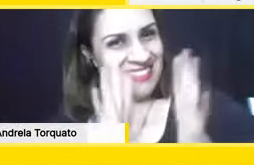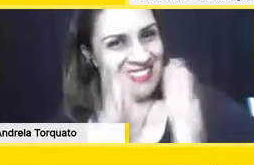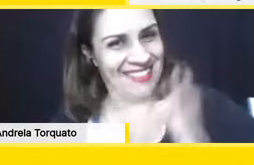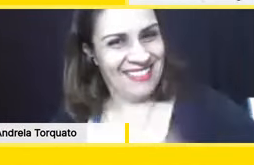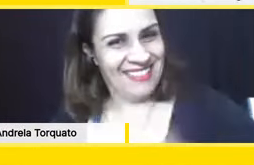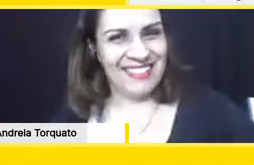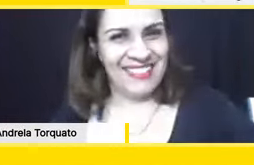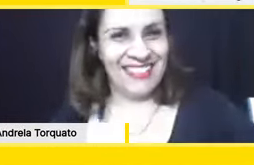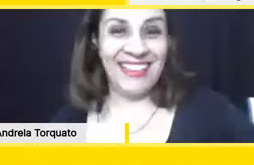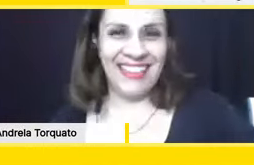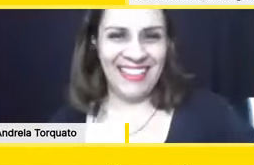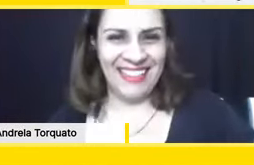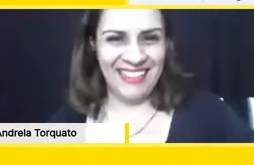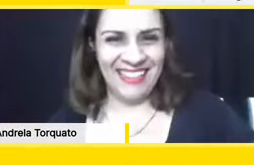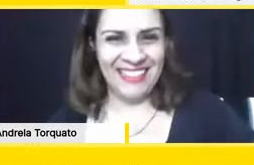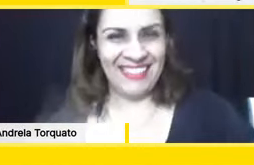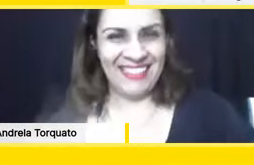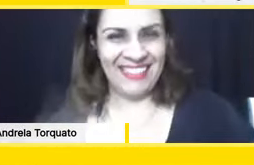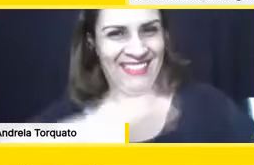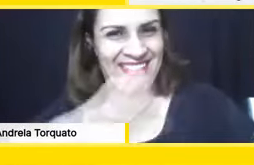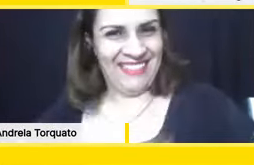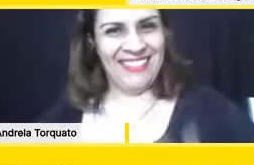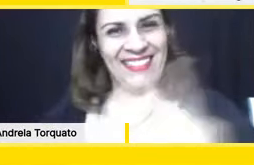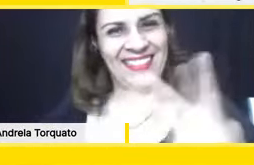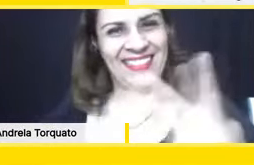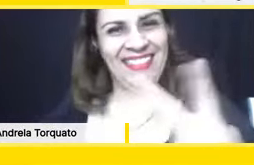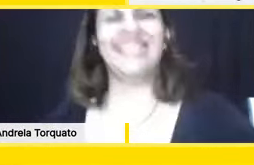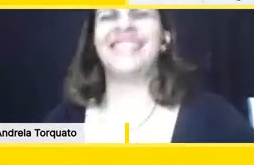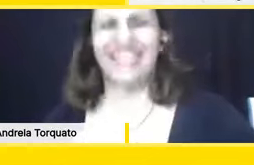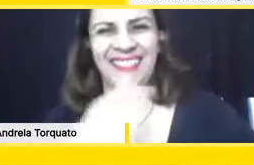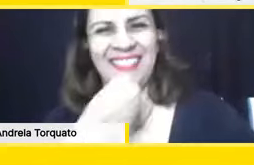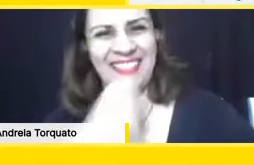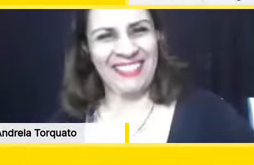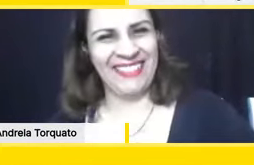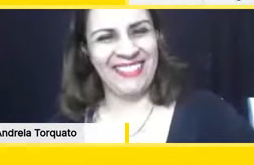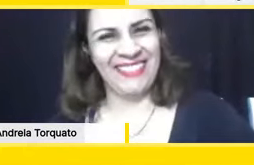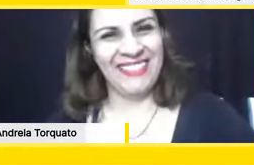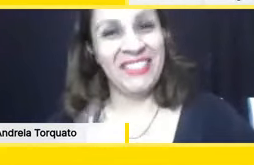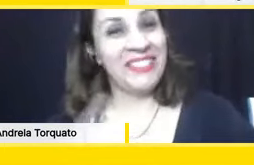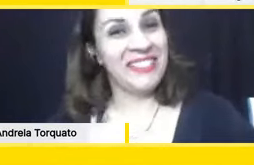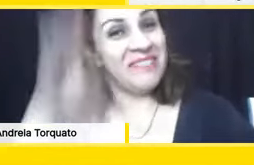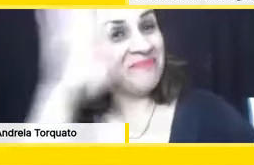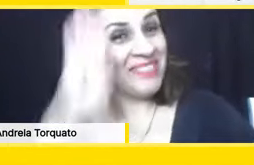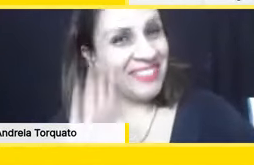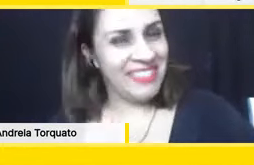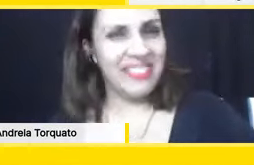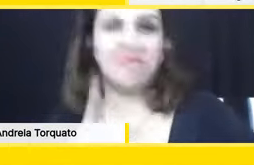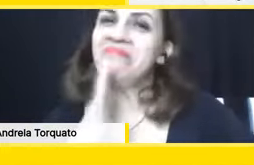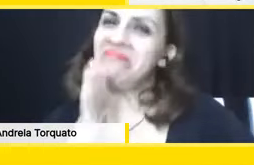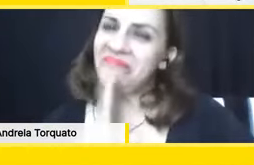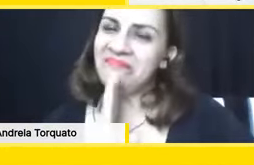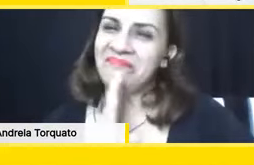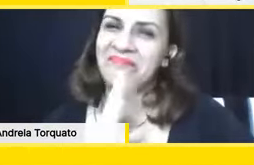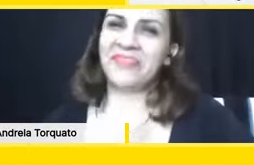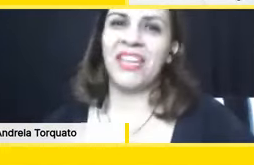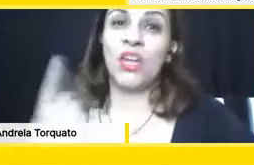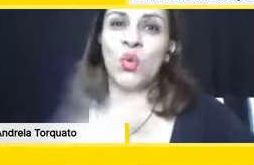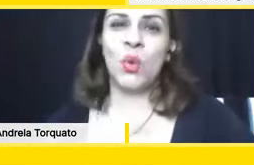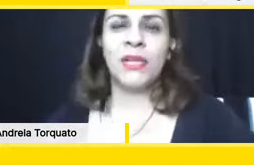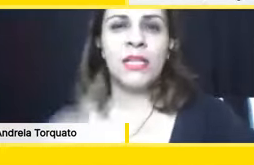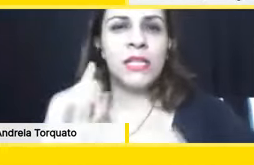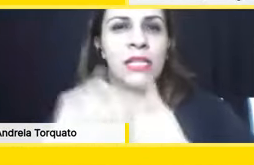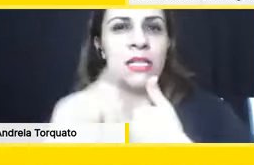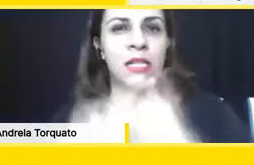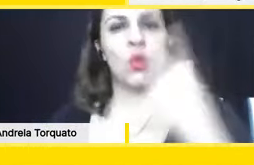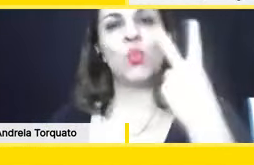bilíngue. É falar português e falar Libras, né? Porque o Brasil, para quem não sabe, a nossa língua, nós temos